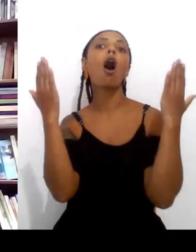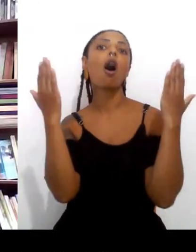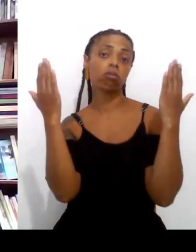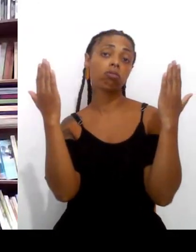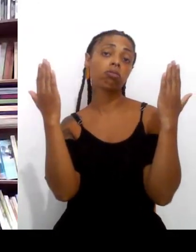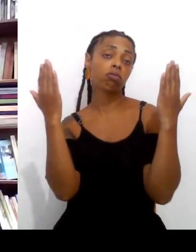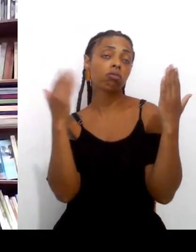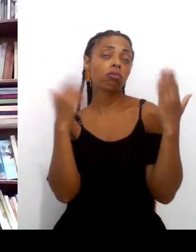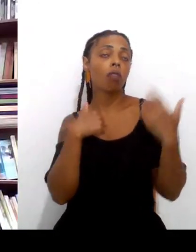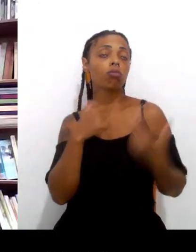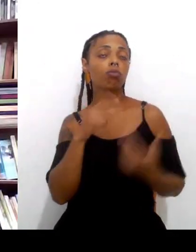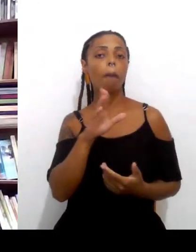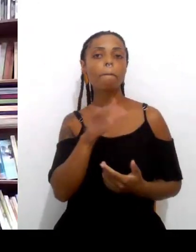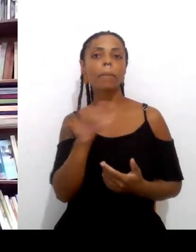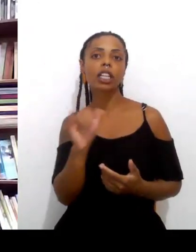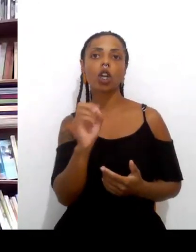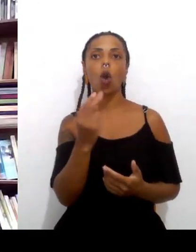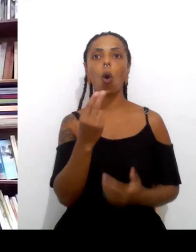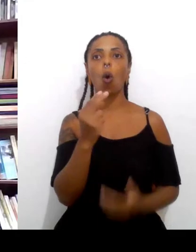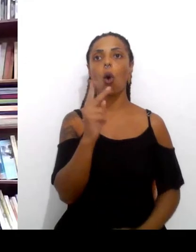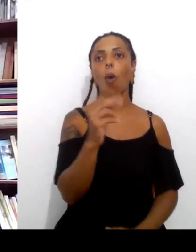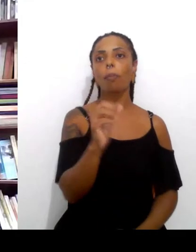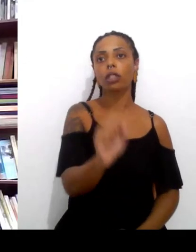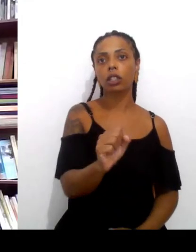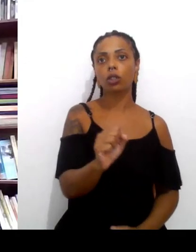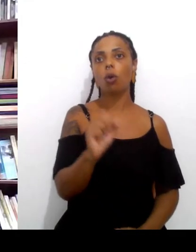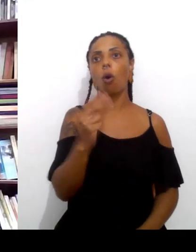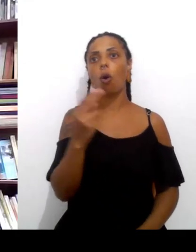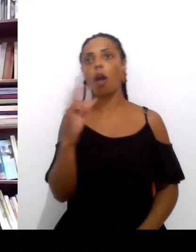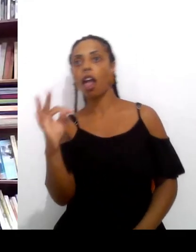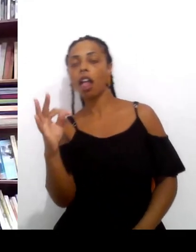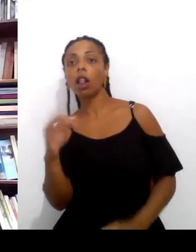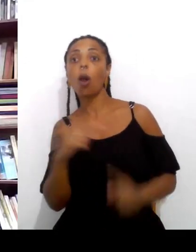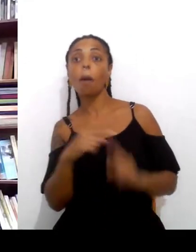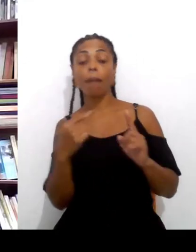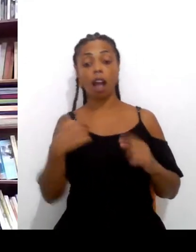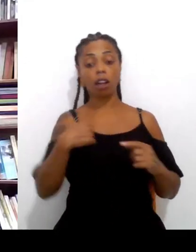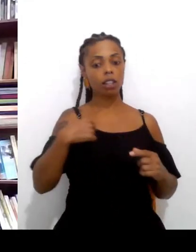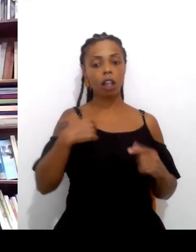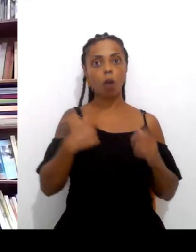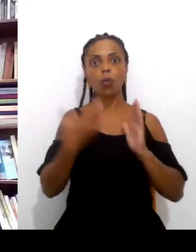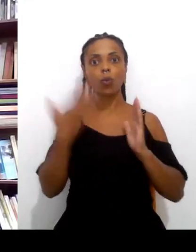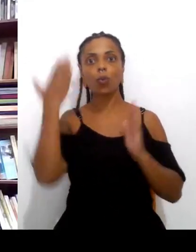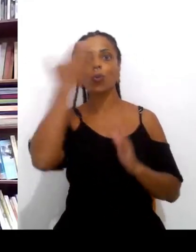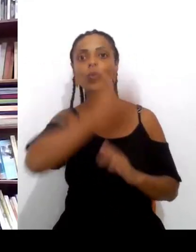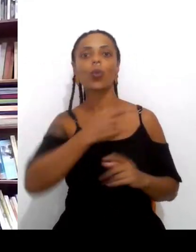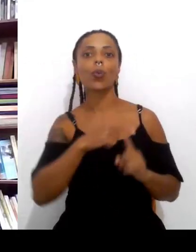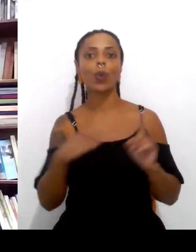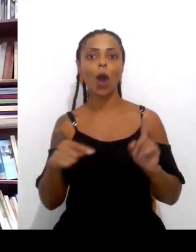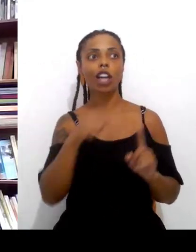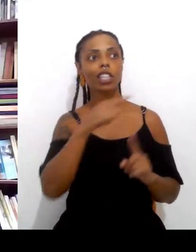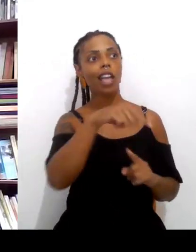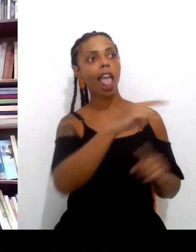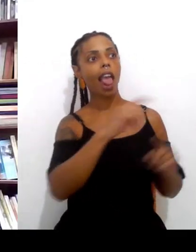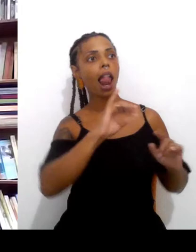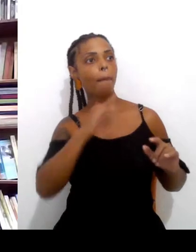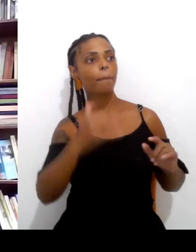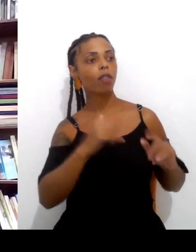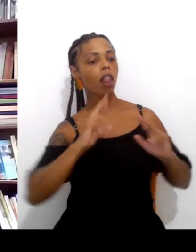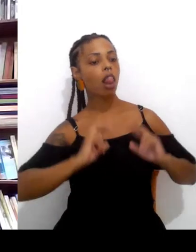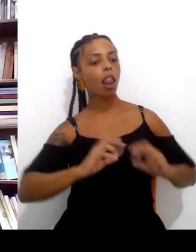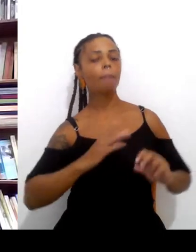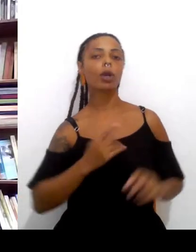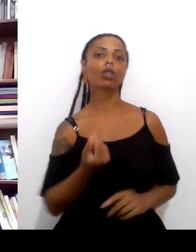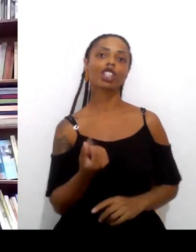bissexuais Ou heterossexuais eles exploravam de mim buscando o meu dinheiro então ele se colocava como